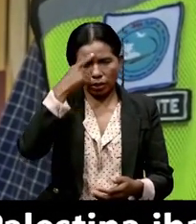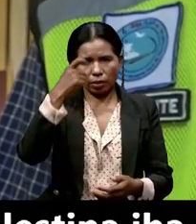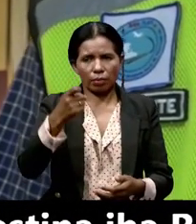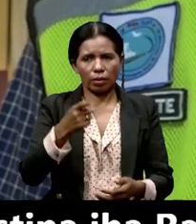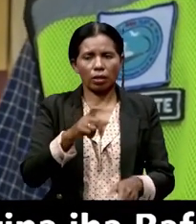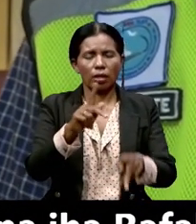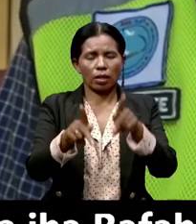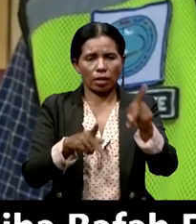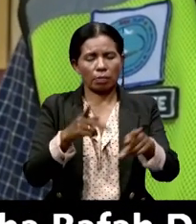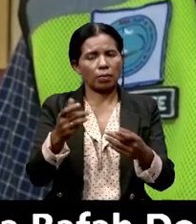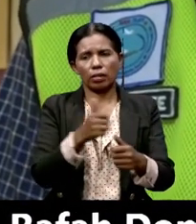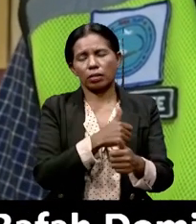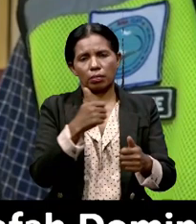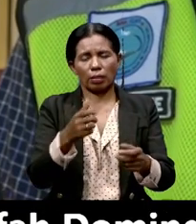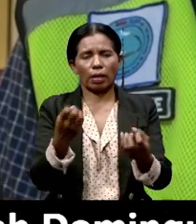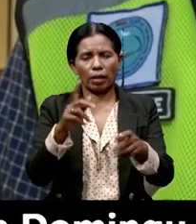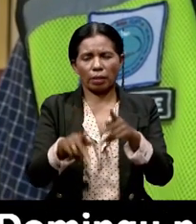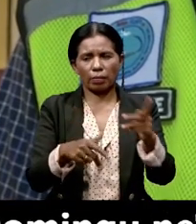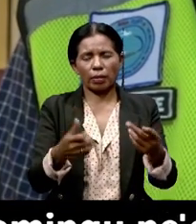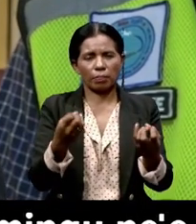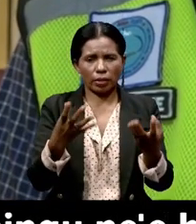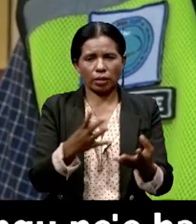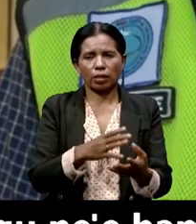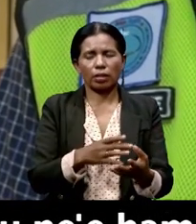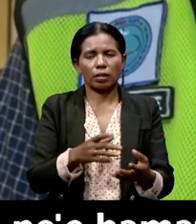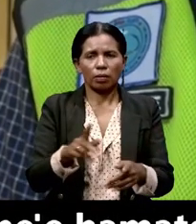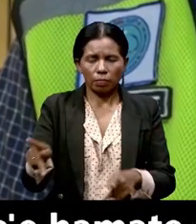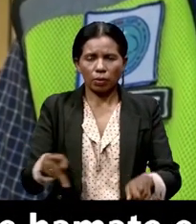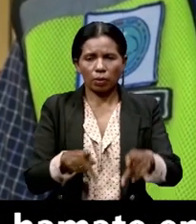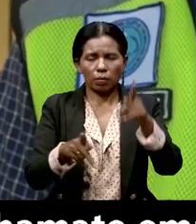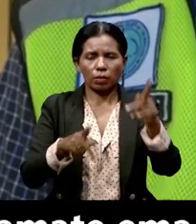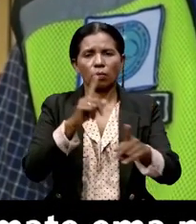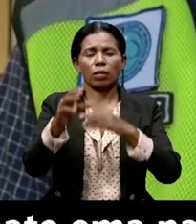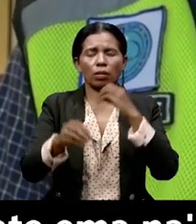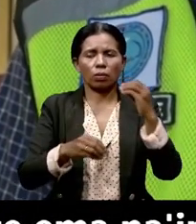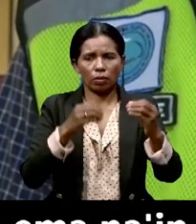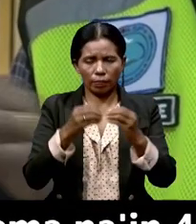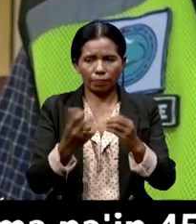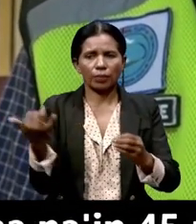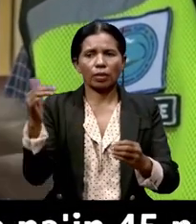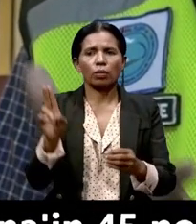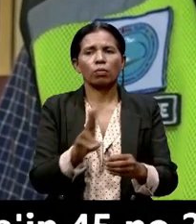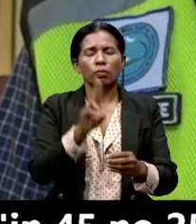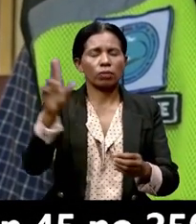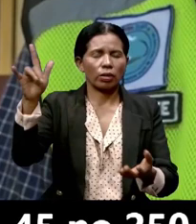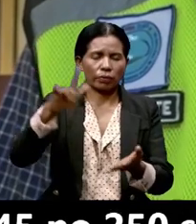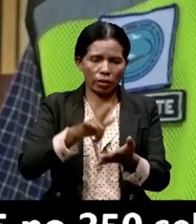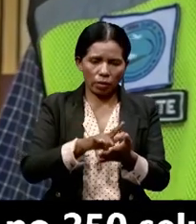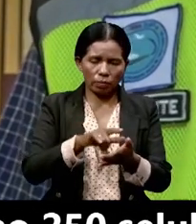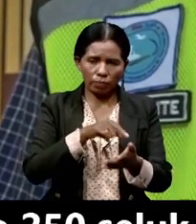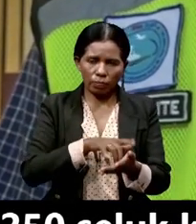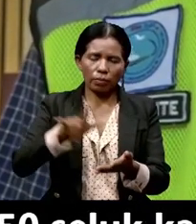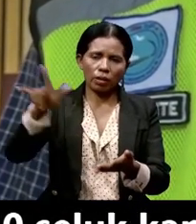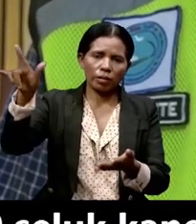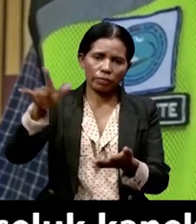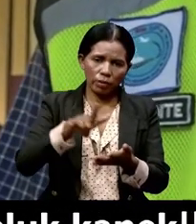Também é uma balo nessa, e público questiona, e o público se renebe usa avião, tudo sai, também